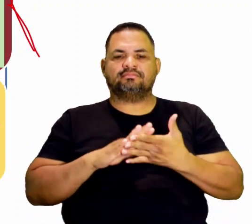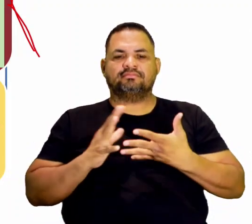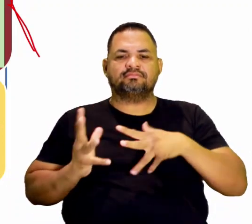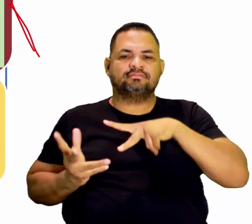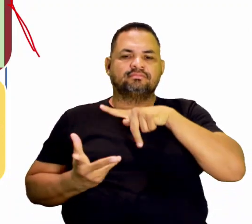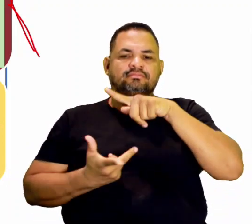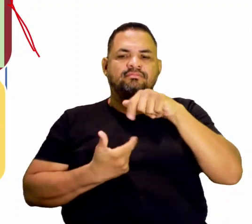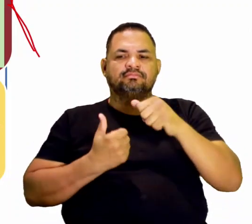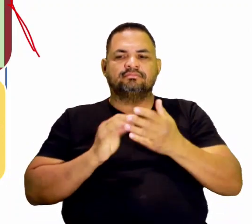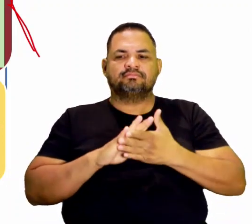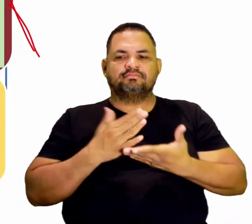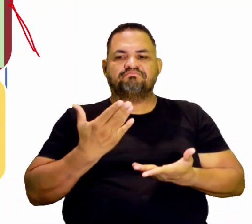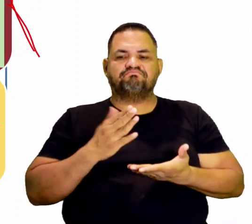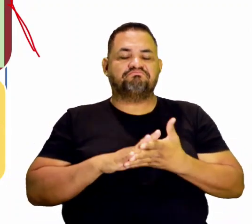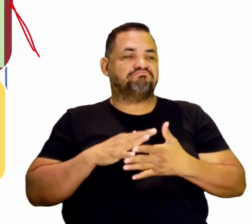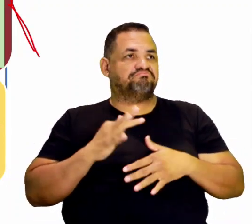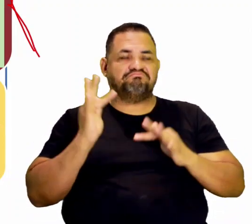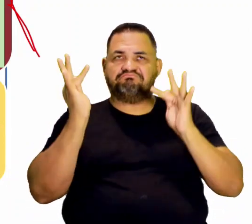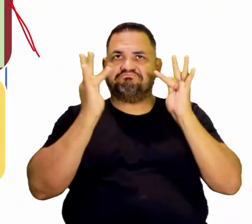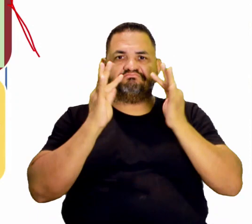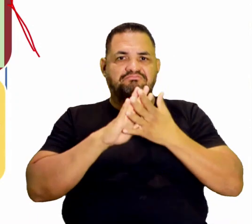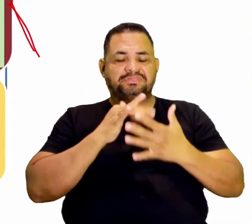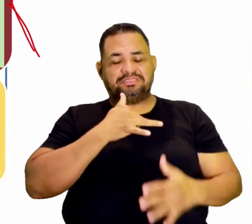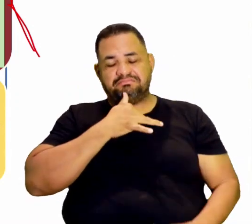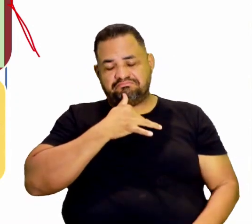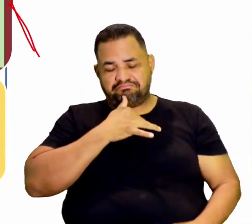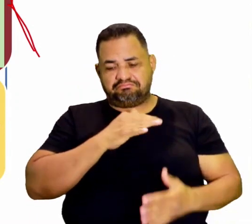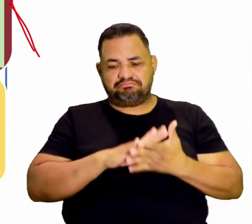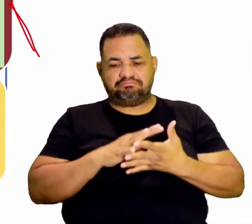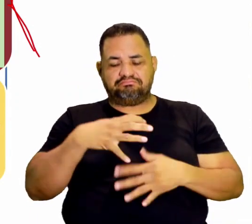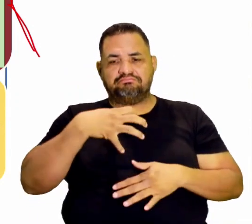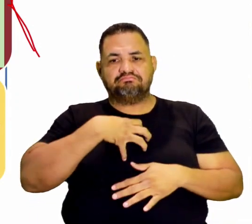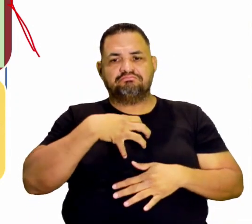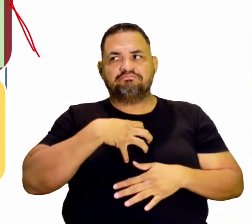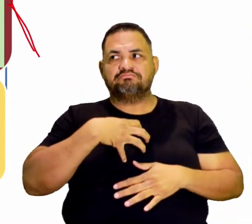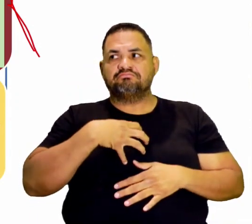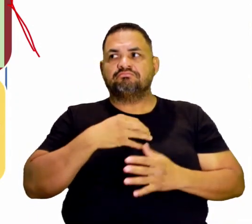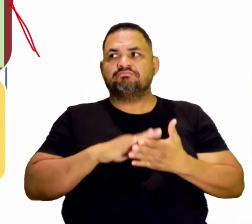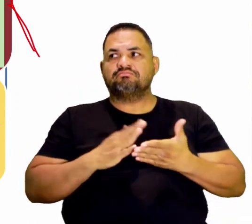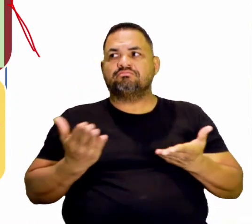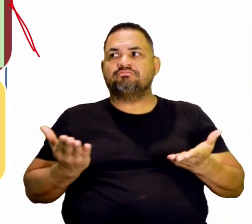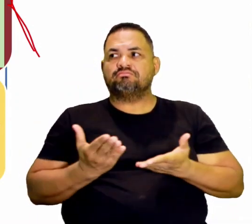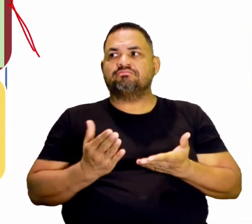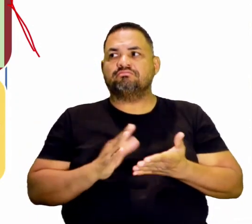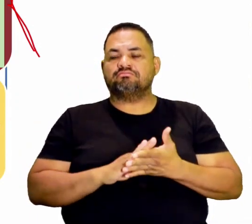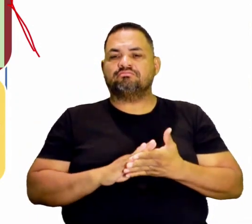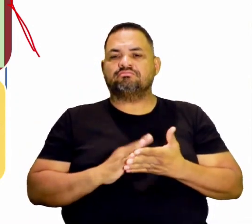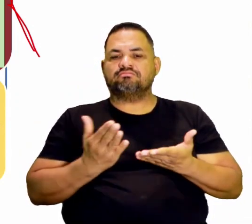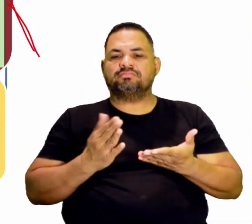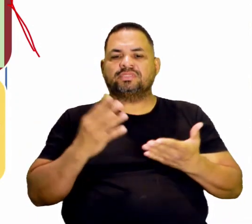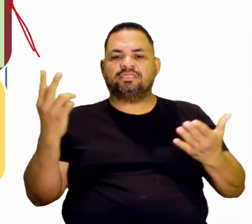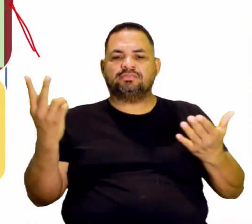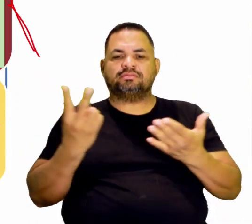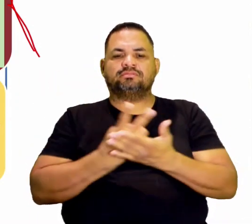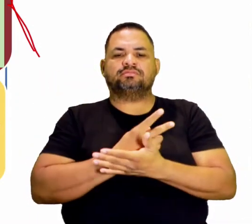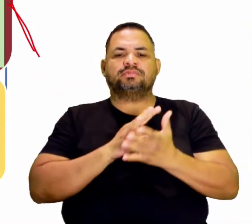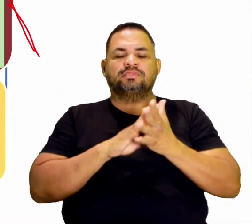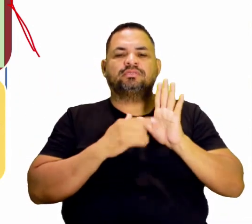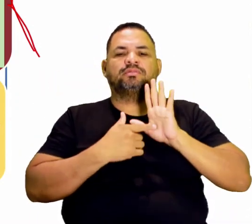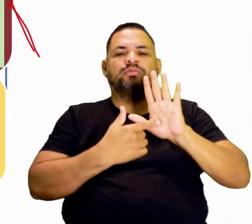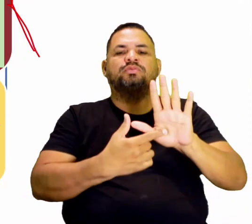estava, se ele não estava feliz, se era essa a impressão que ele estava tendo, seria assim que ele ia repercutir, assim que ele